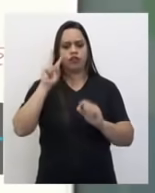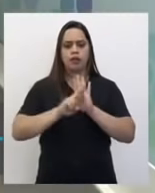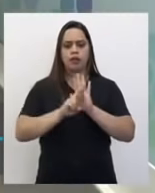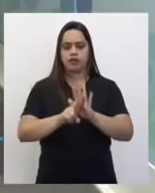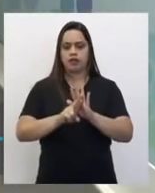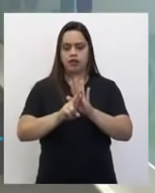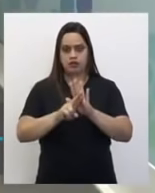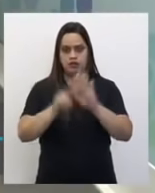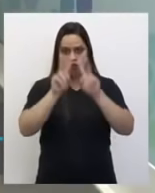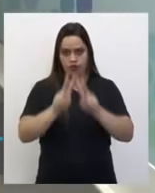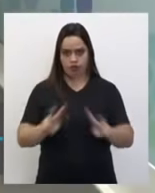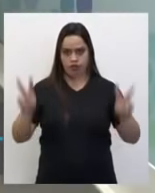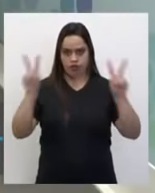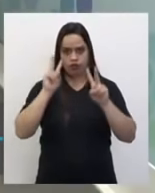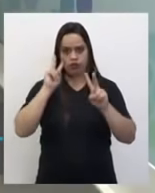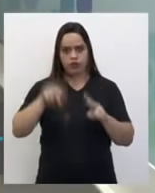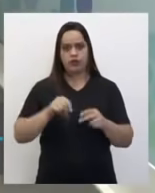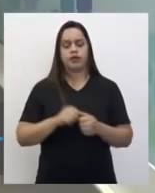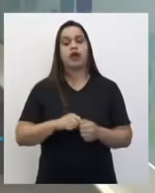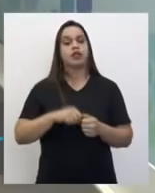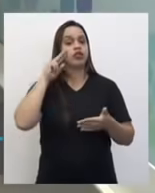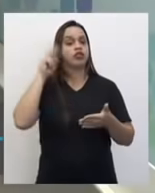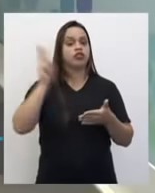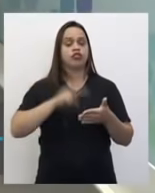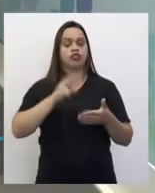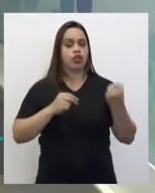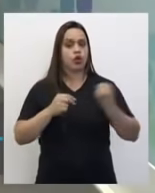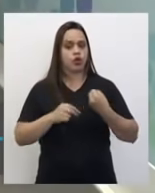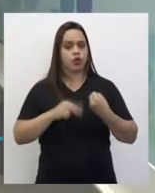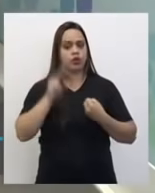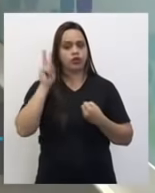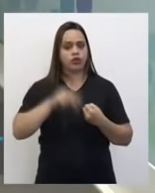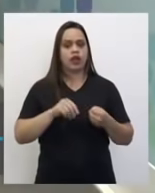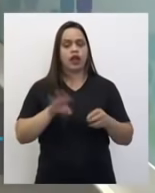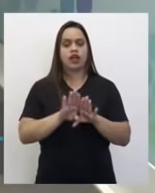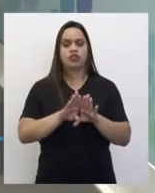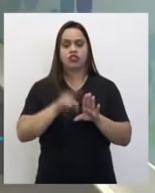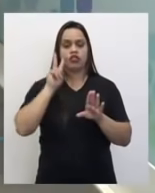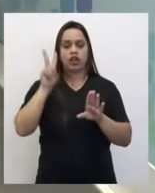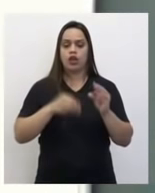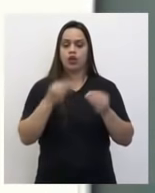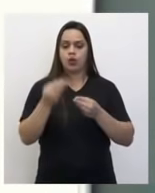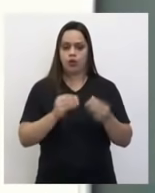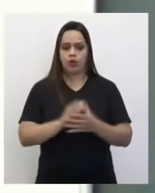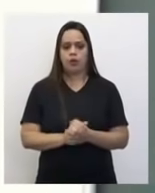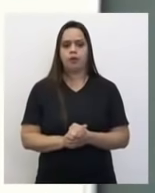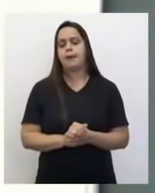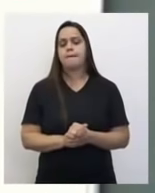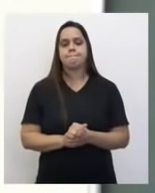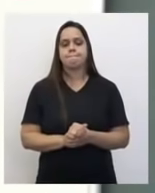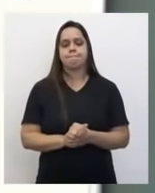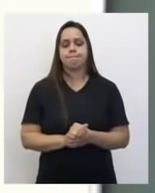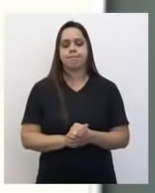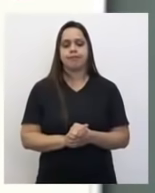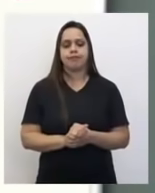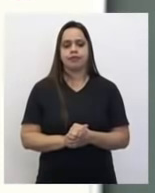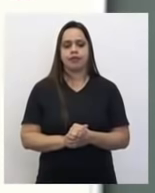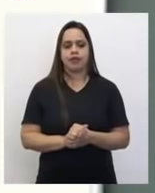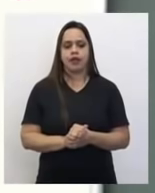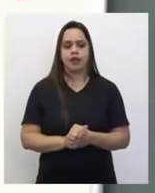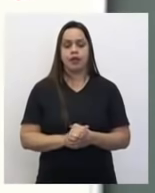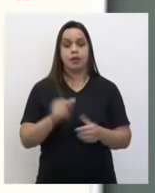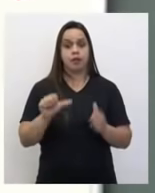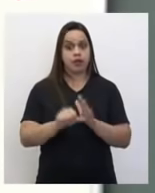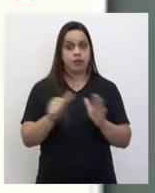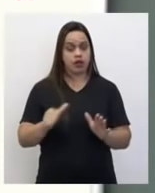ó. Quando a gente lê o número decimal, vocês estão vendo que a gente lê daqui para cá, ó. O 64, a gente lê primeiro